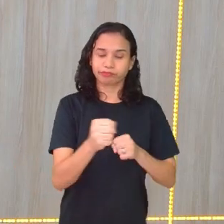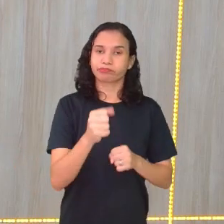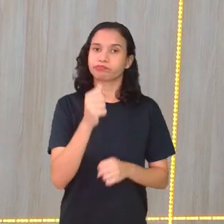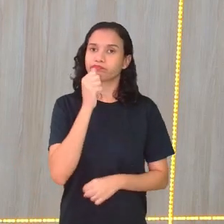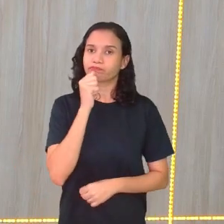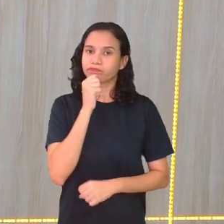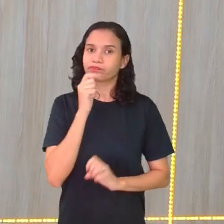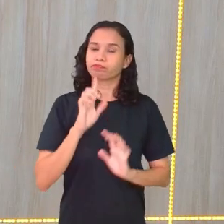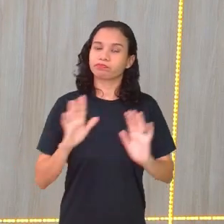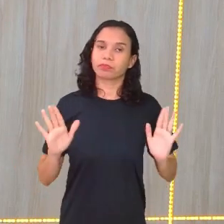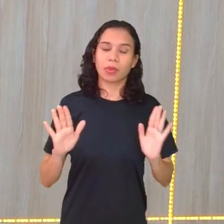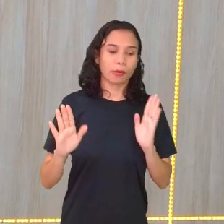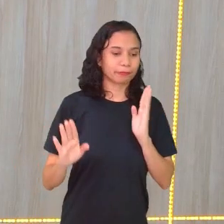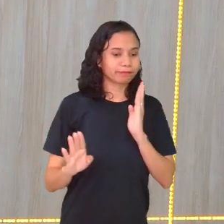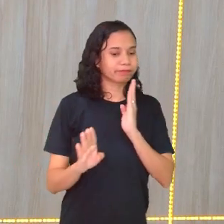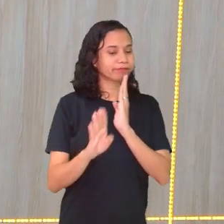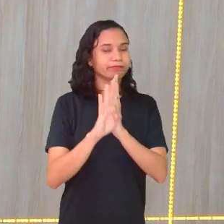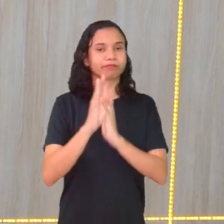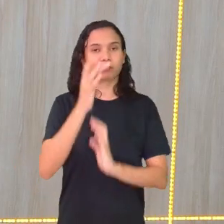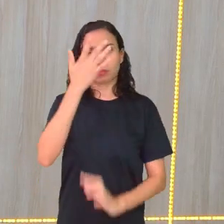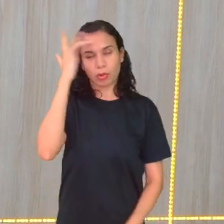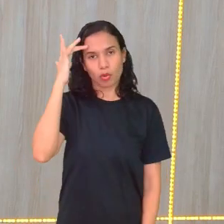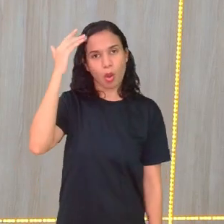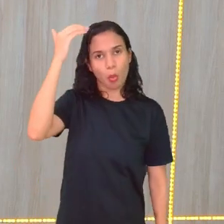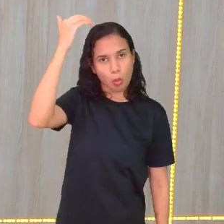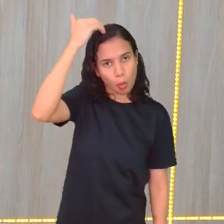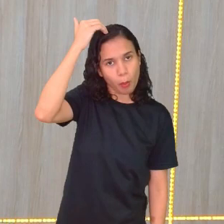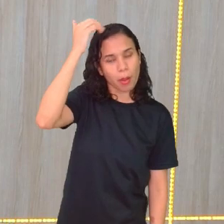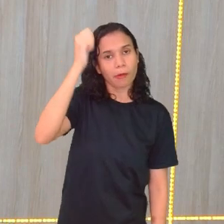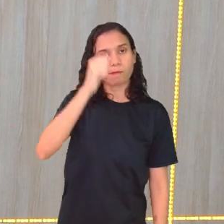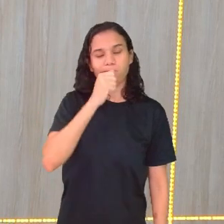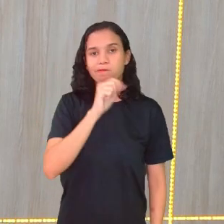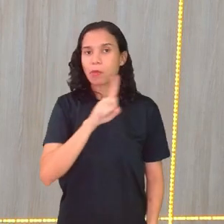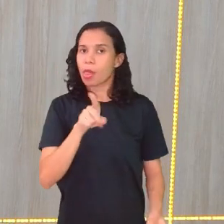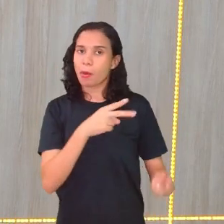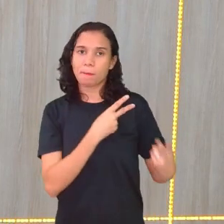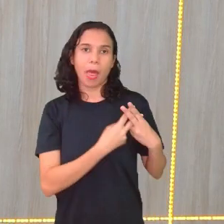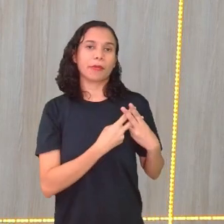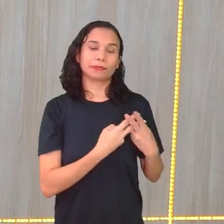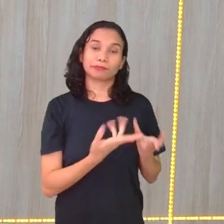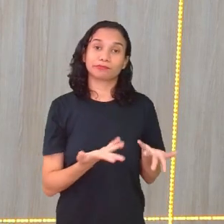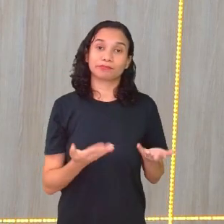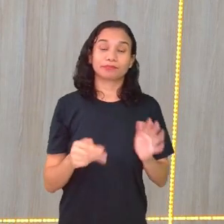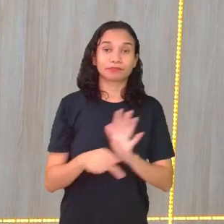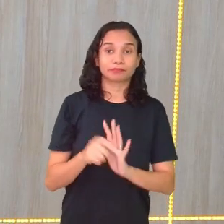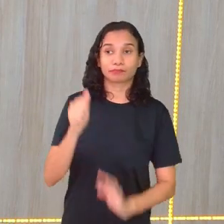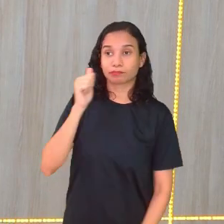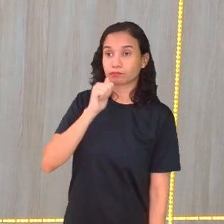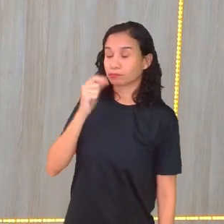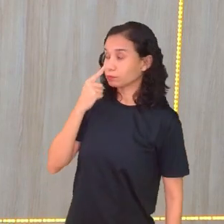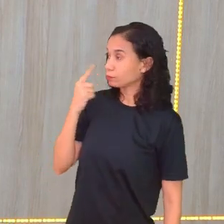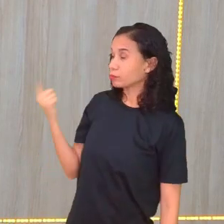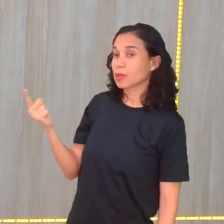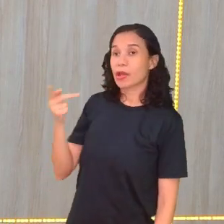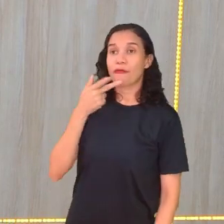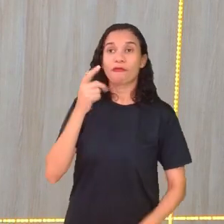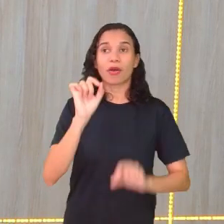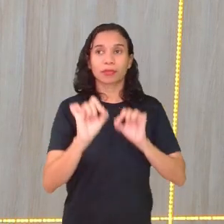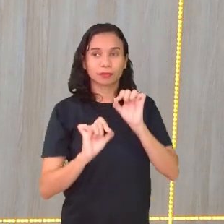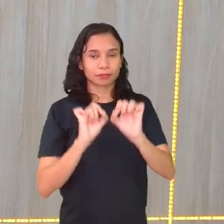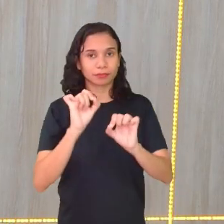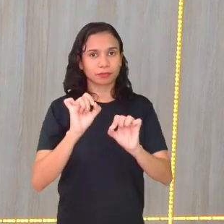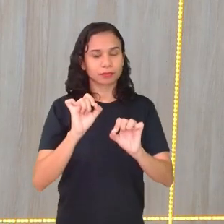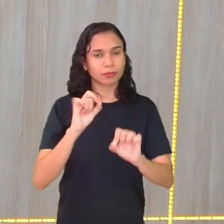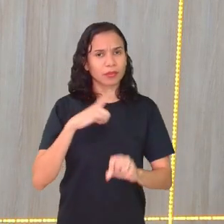agora não se achou nenhum culpado nem culpada, não se foi condenado. Então, Marielle Franco, ela diz o